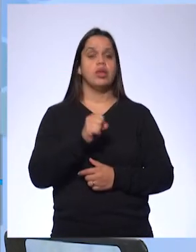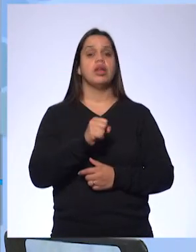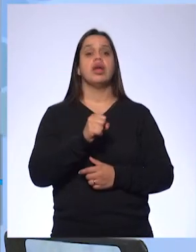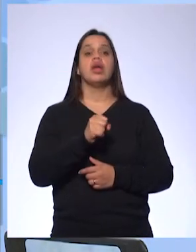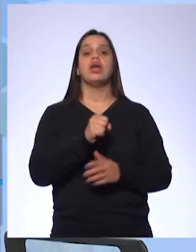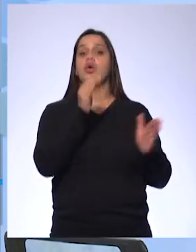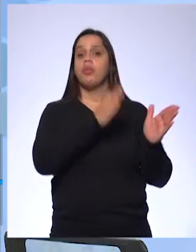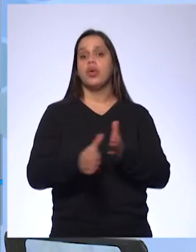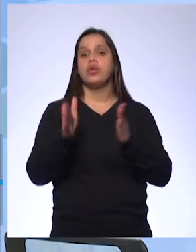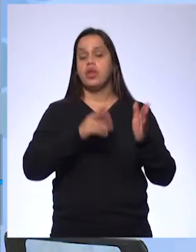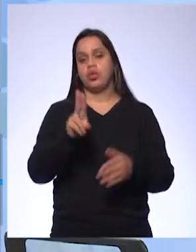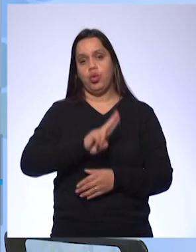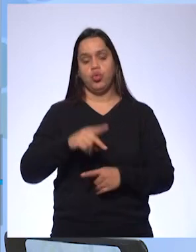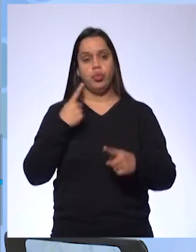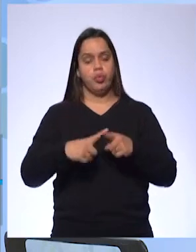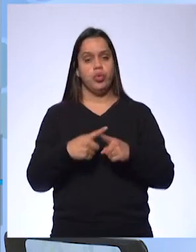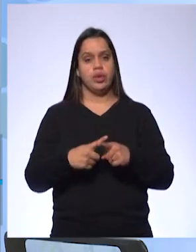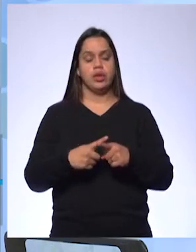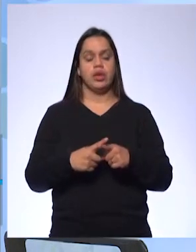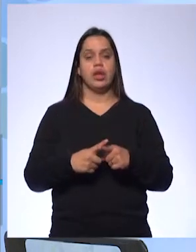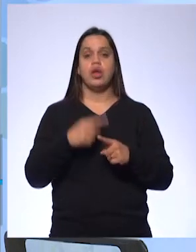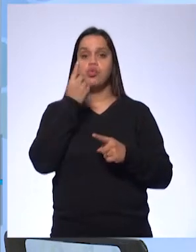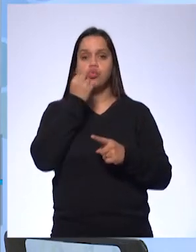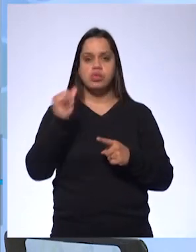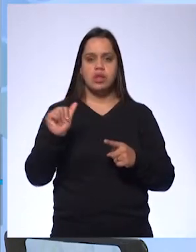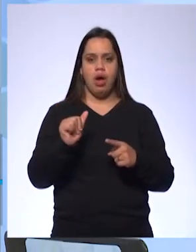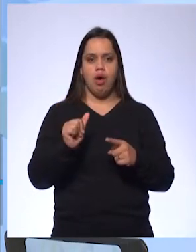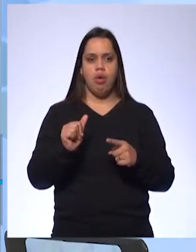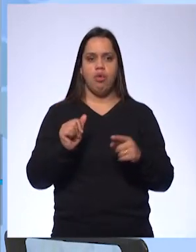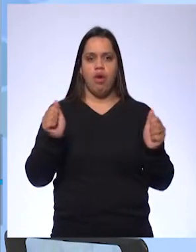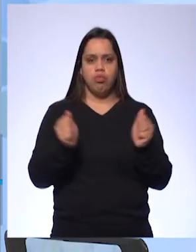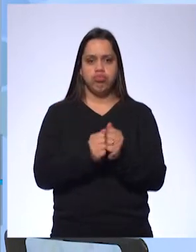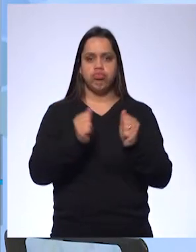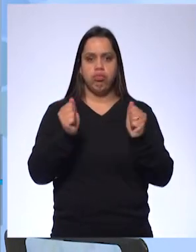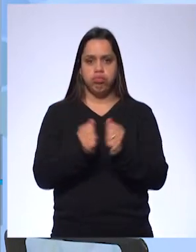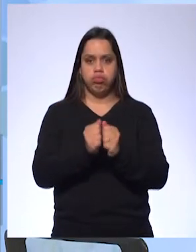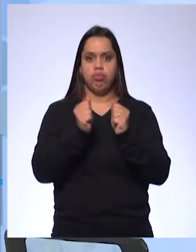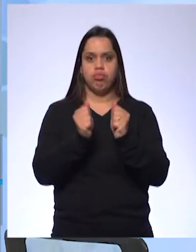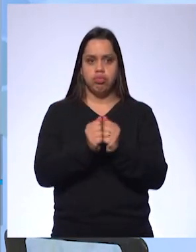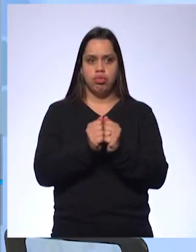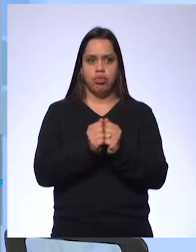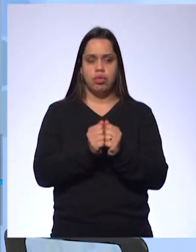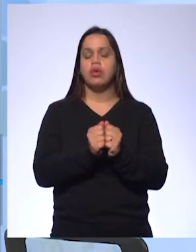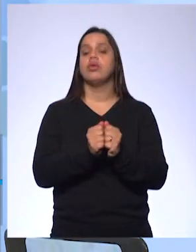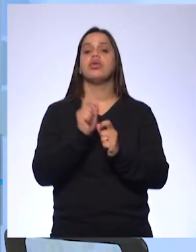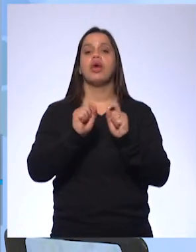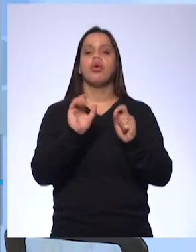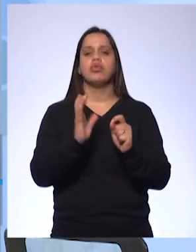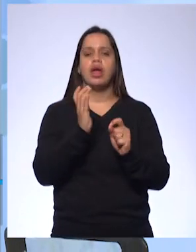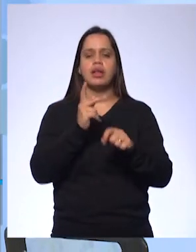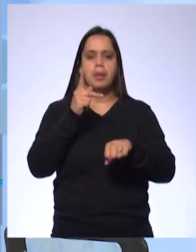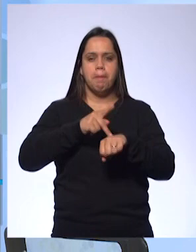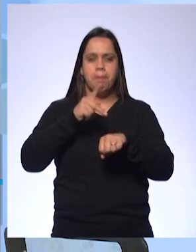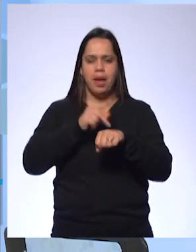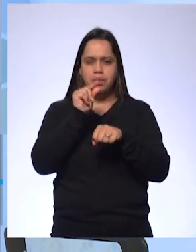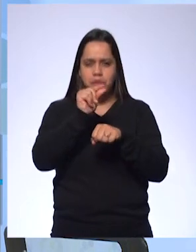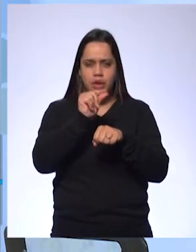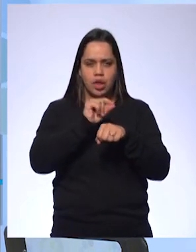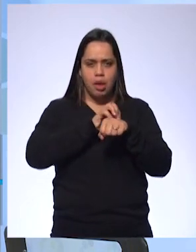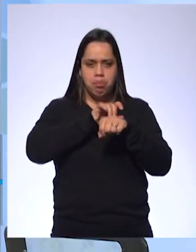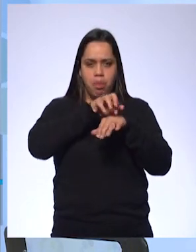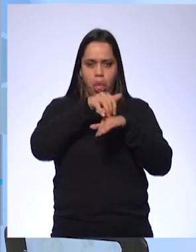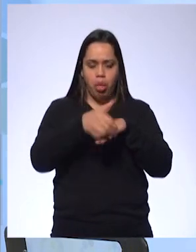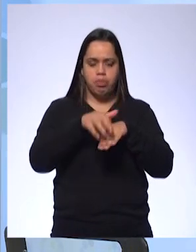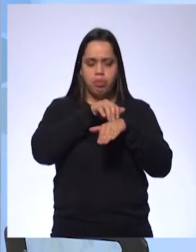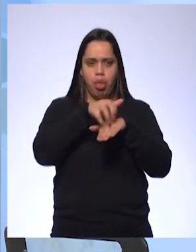sal. À medida que você vai juntando sal, as pedras não conseguem enrolar aqui, os cristalzinhos, né, do sal, eles não conseguem